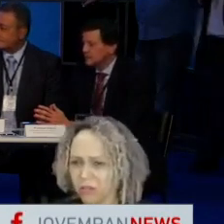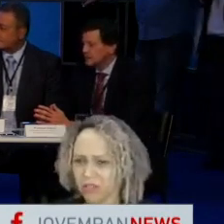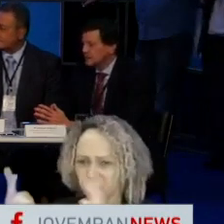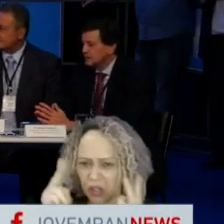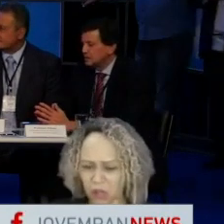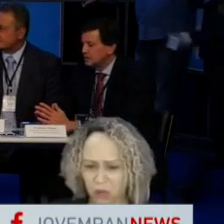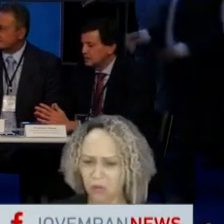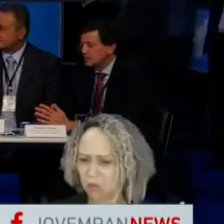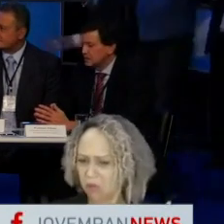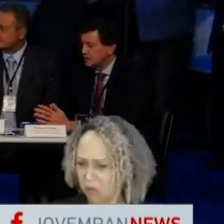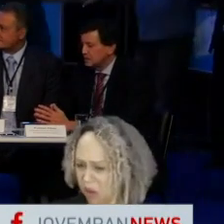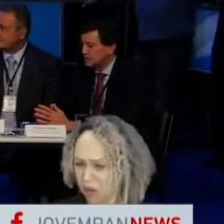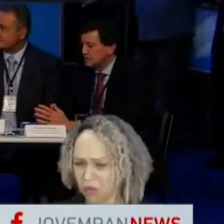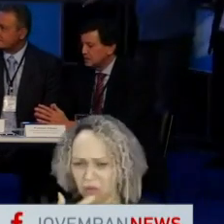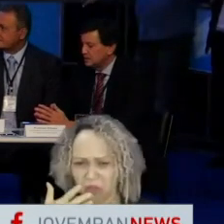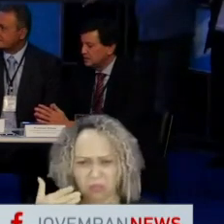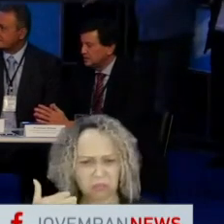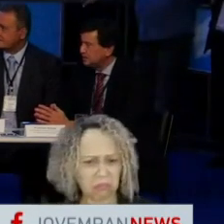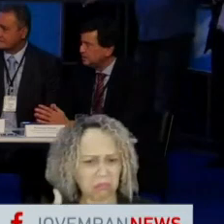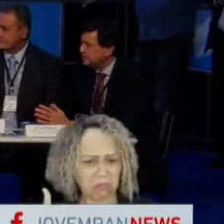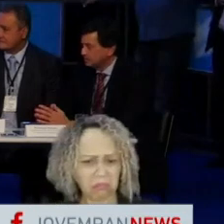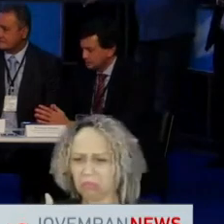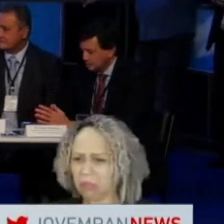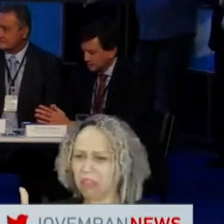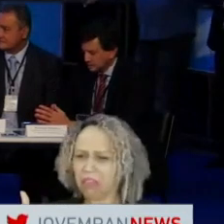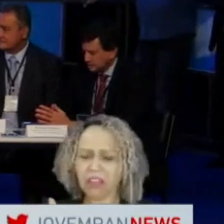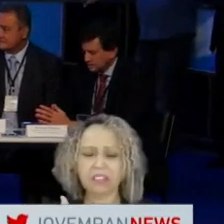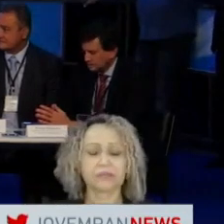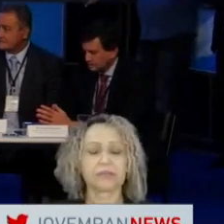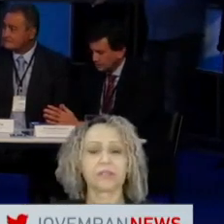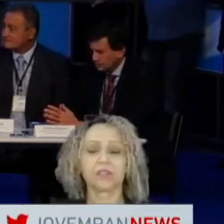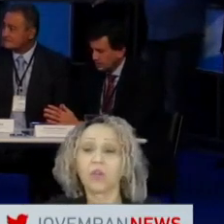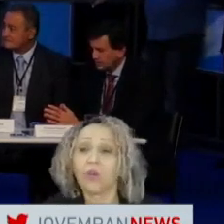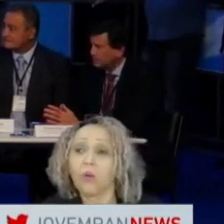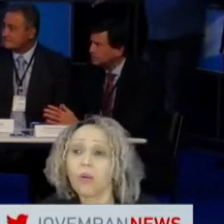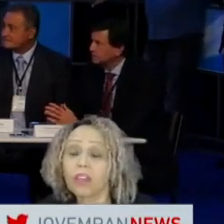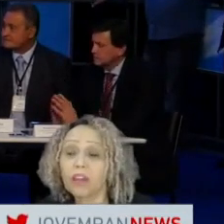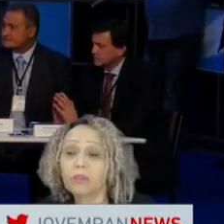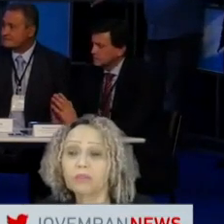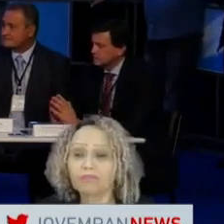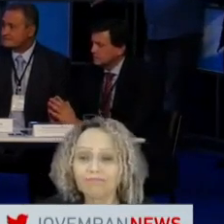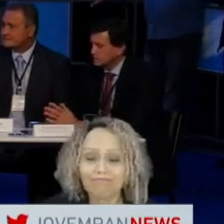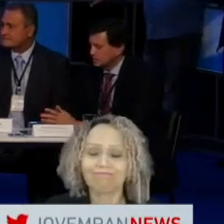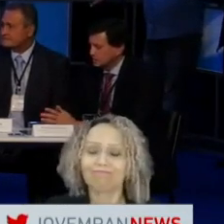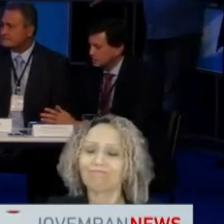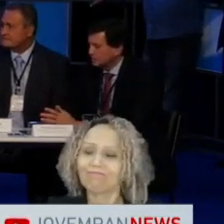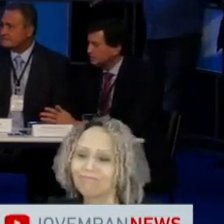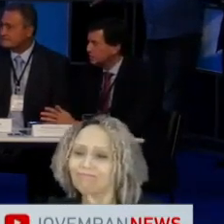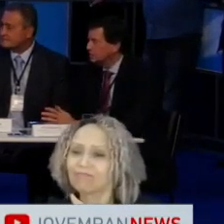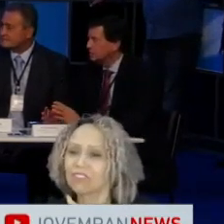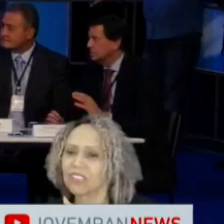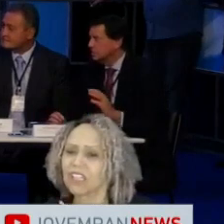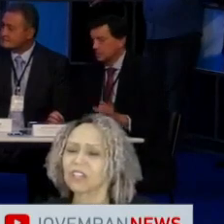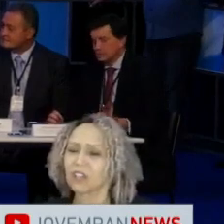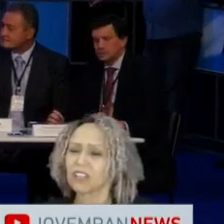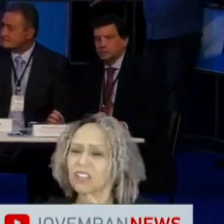10 partidos, iniciamos com as 7 fundações, fizemos uma plataforma que teve 15 mil contribuições, diálogos sobre todos os